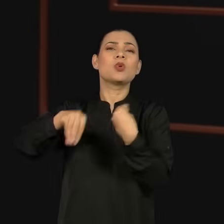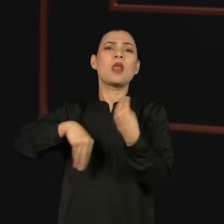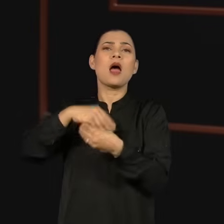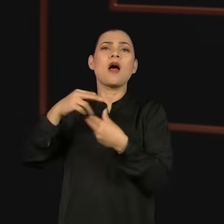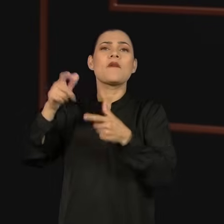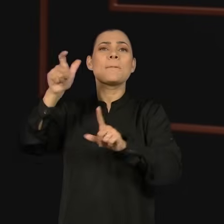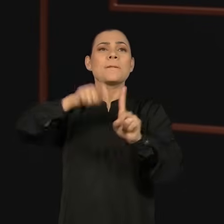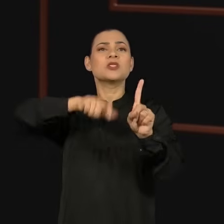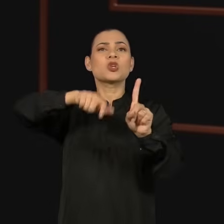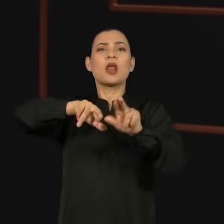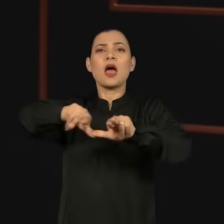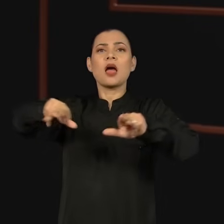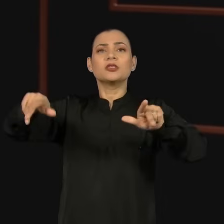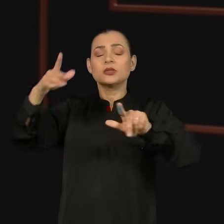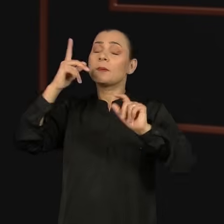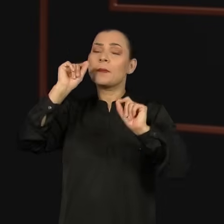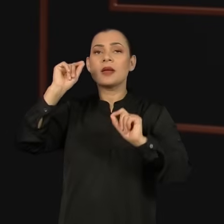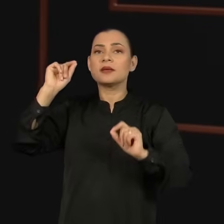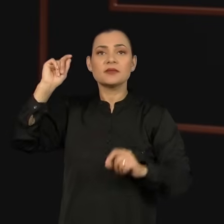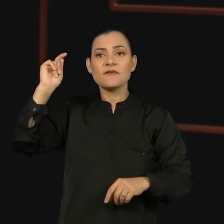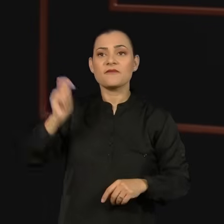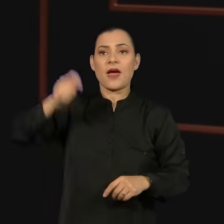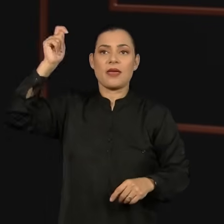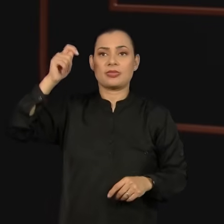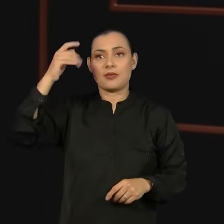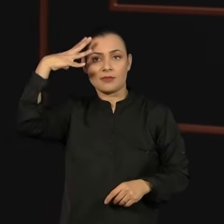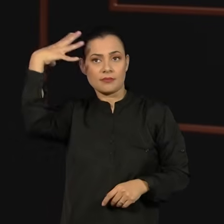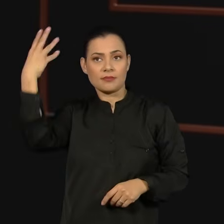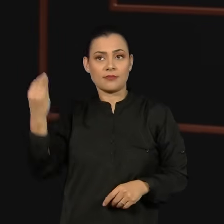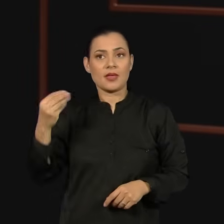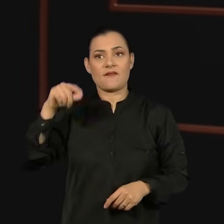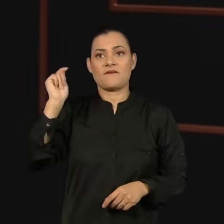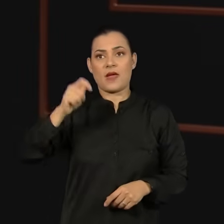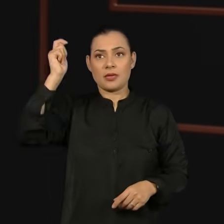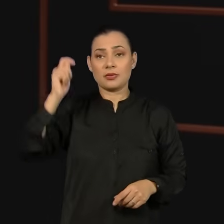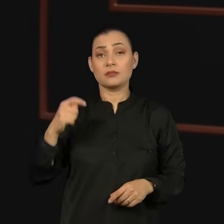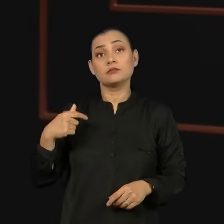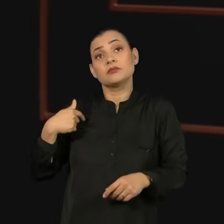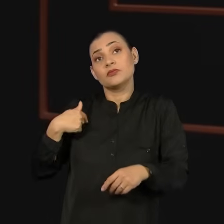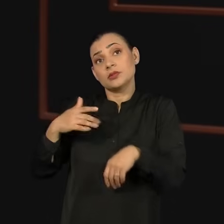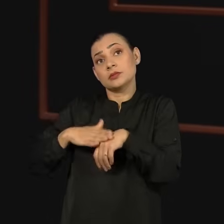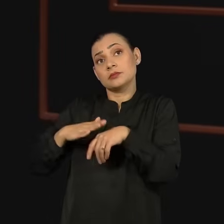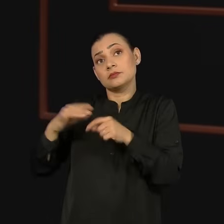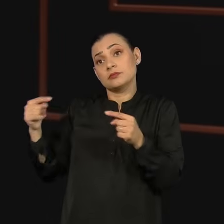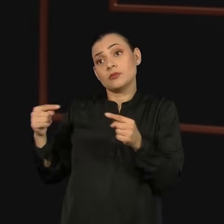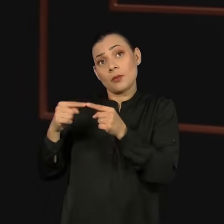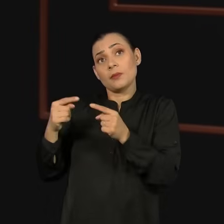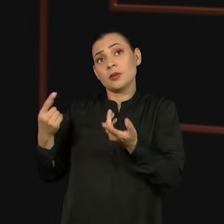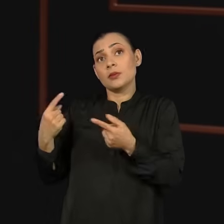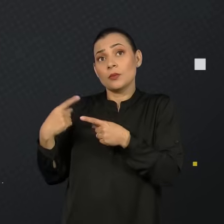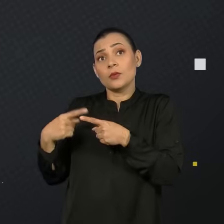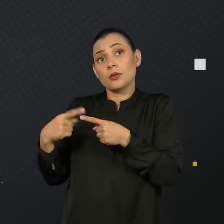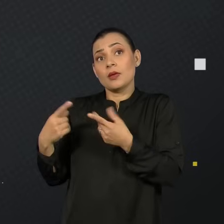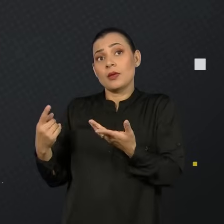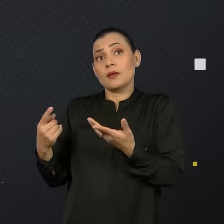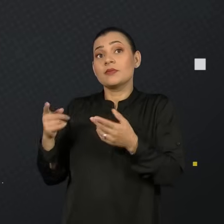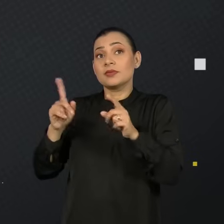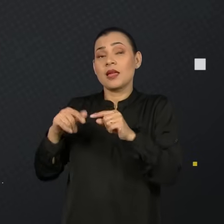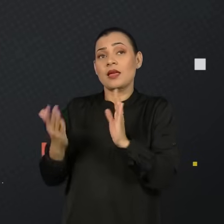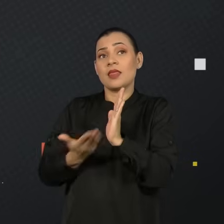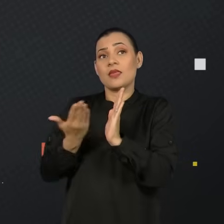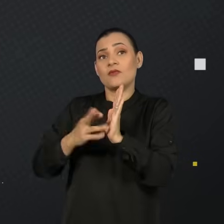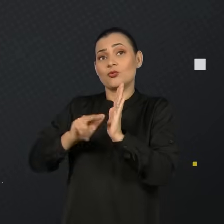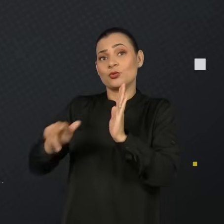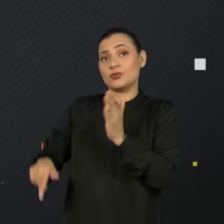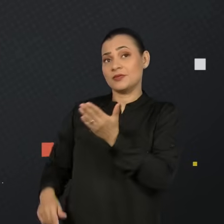bastante personagens de conto de fada. Aí eu falei, olha, eu sou a pessoa indicada, né? Porque tem um livro, Que História é Essa? Tem vários